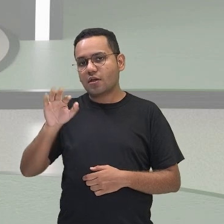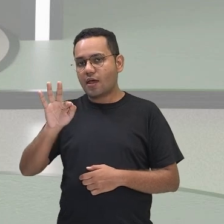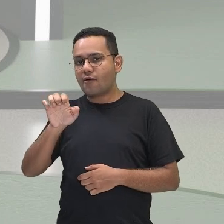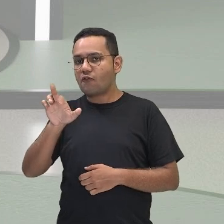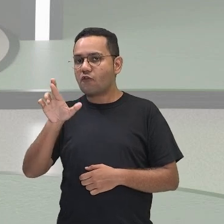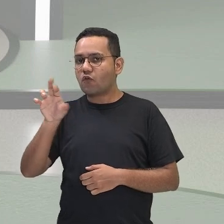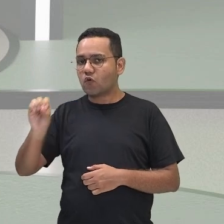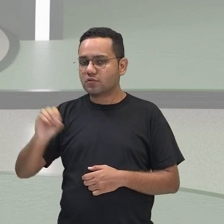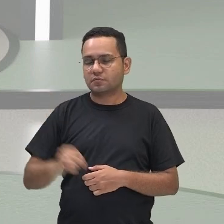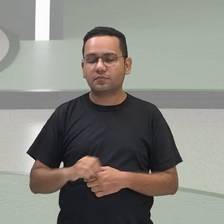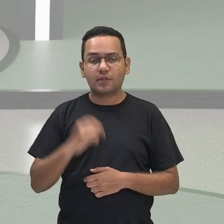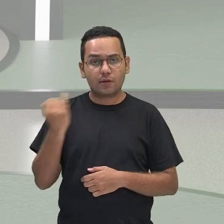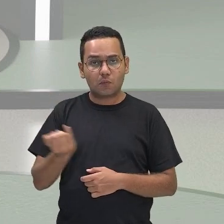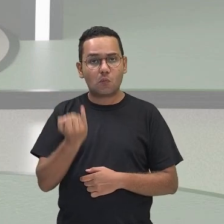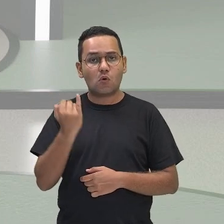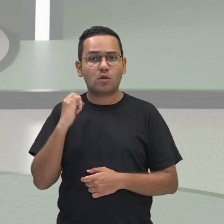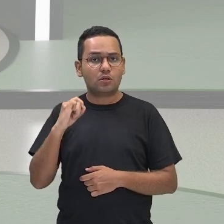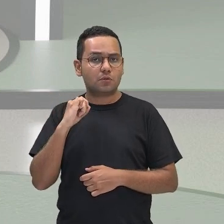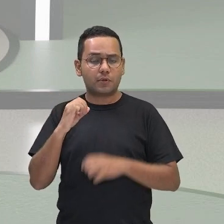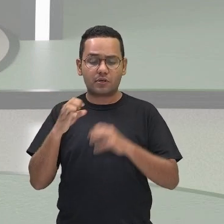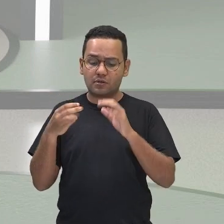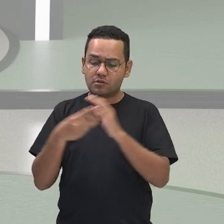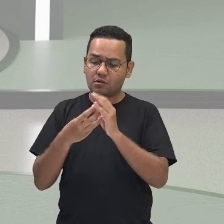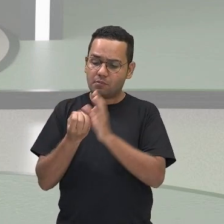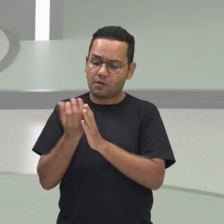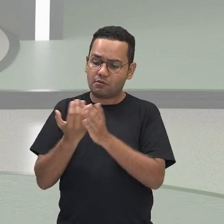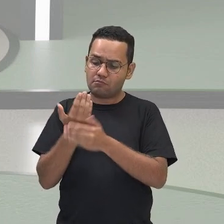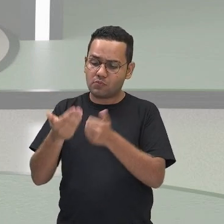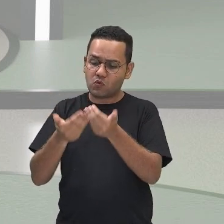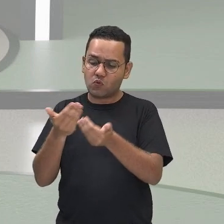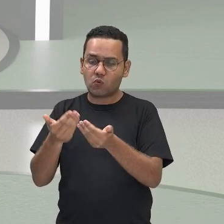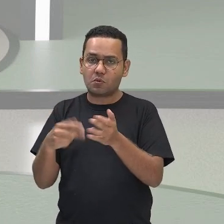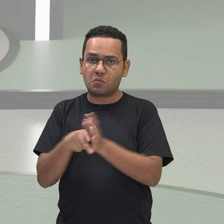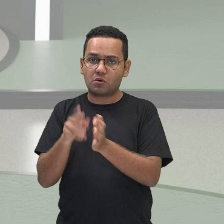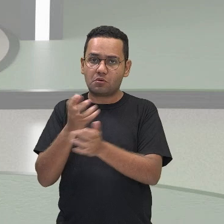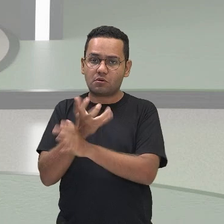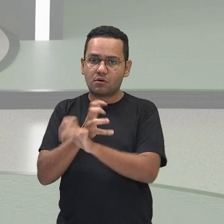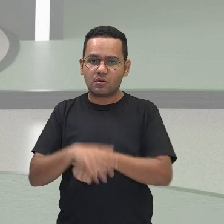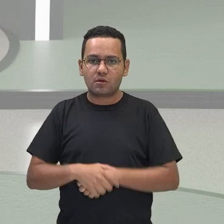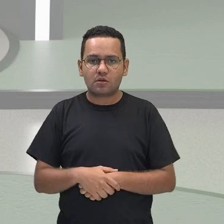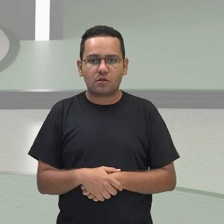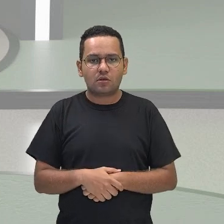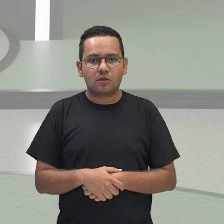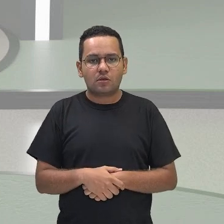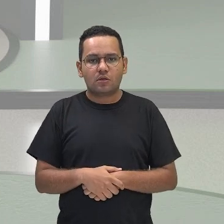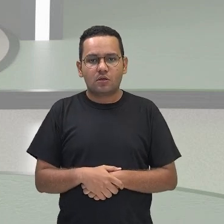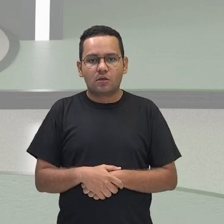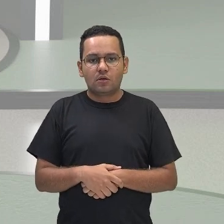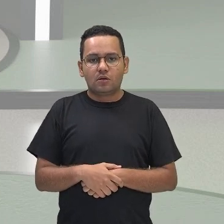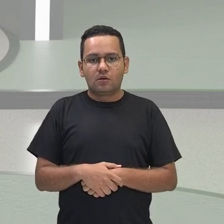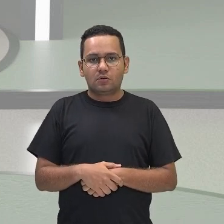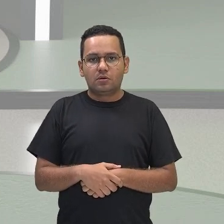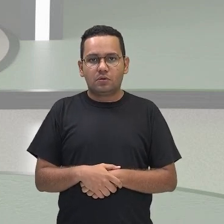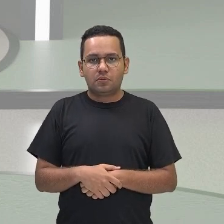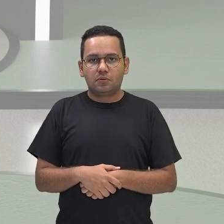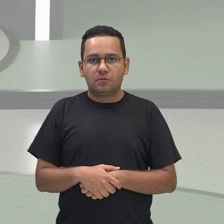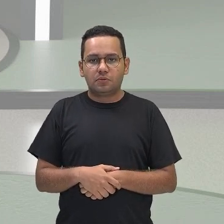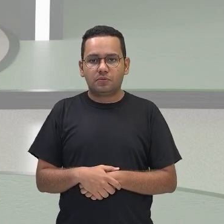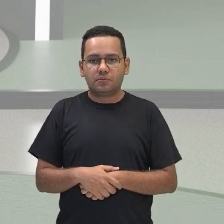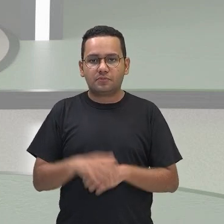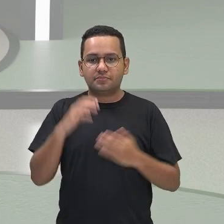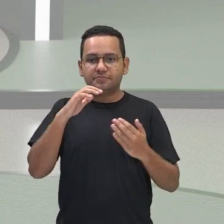nossas células do tecido ósseo. O nosso esqueleto, ele é dividido em